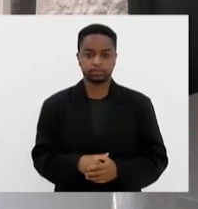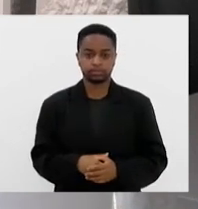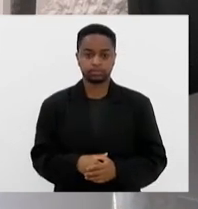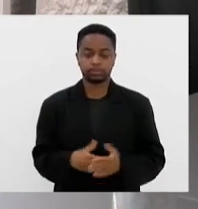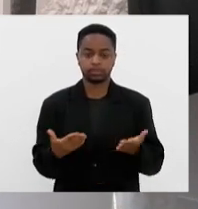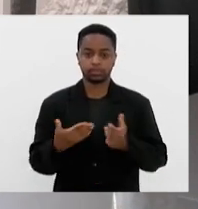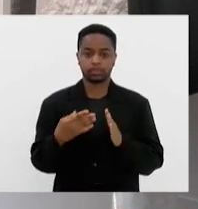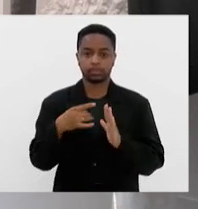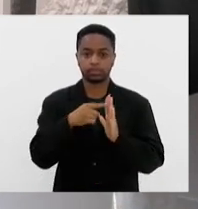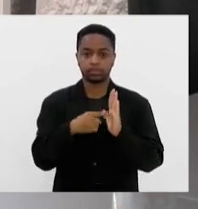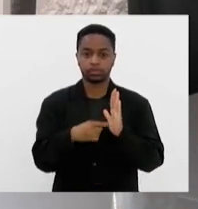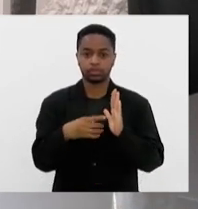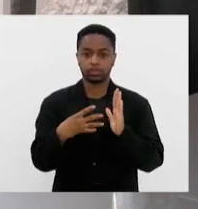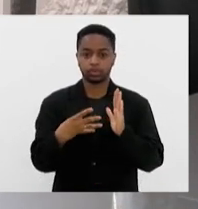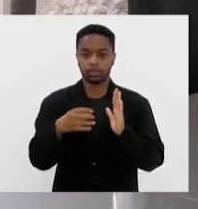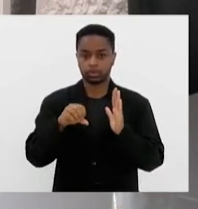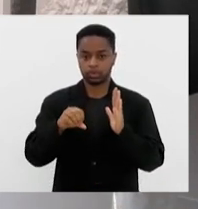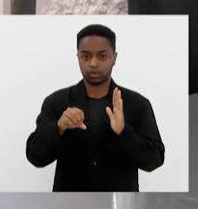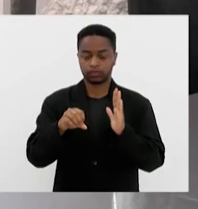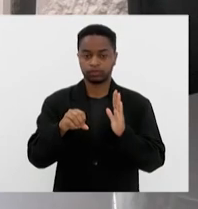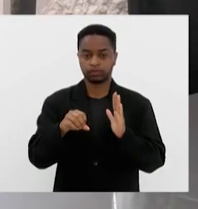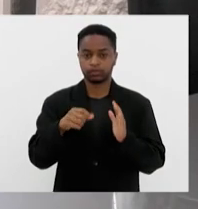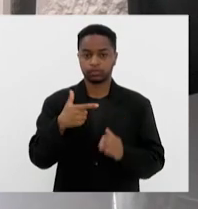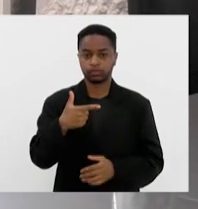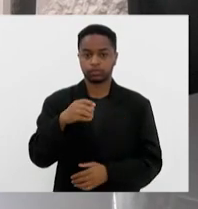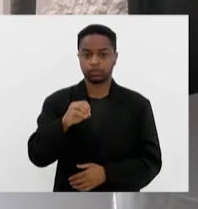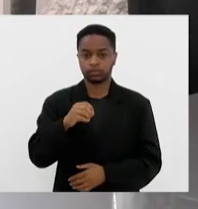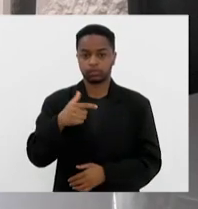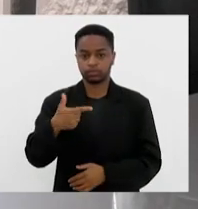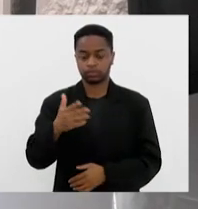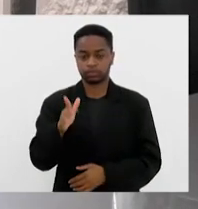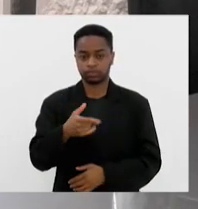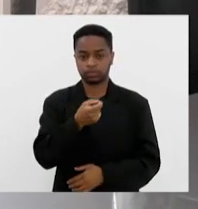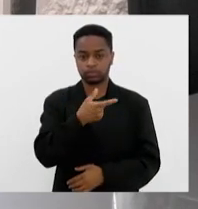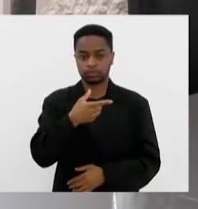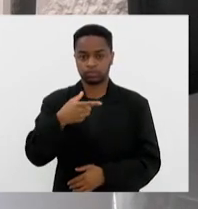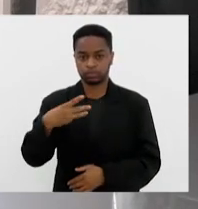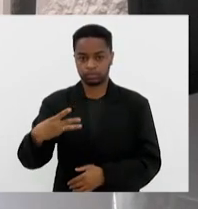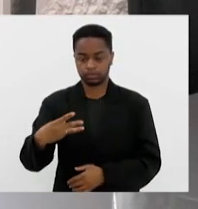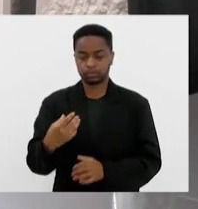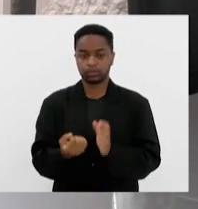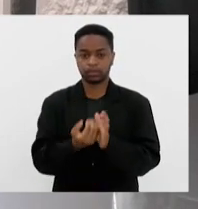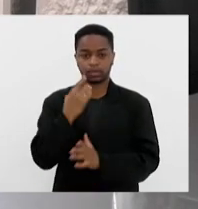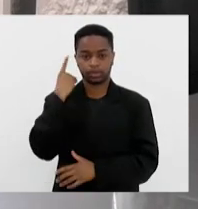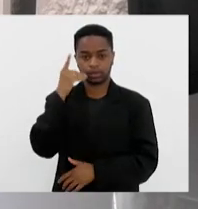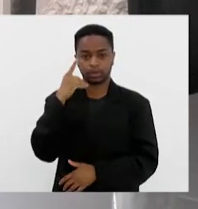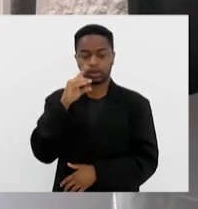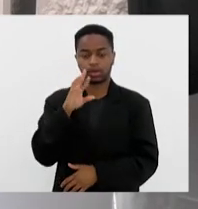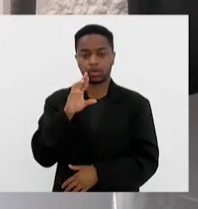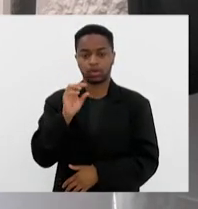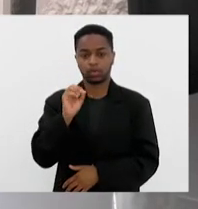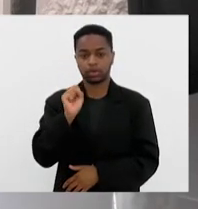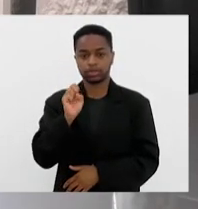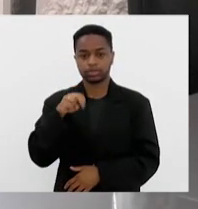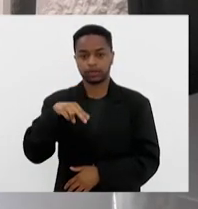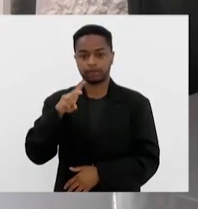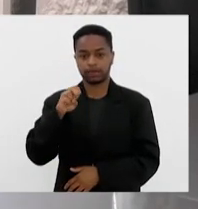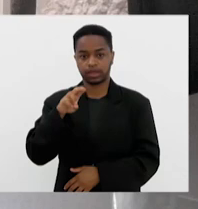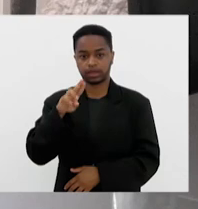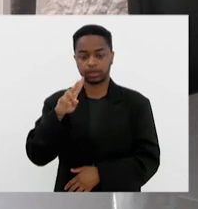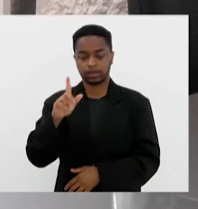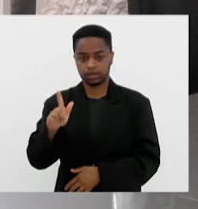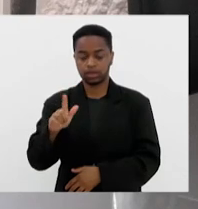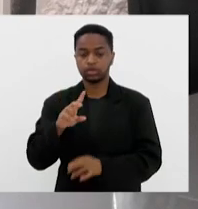Passou ao 49 da pauta, o 1202 de 23, de autoria do deputado Rosenberg Reis, que dispõe sobre a criação de linha de